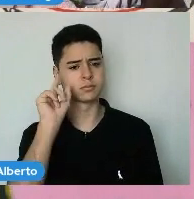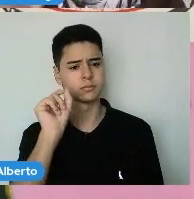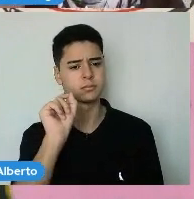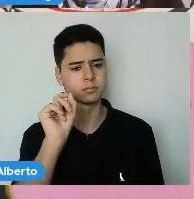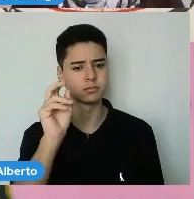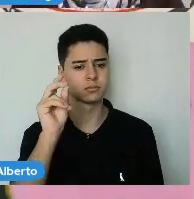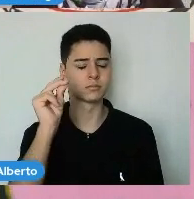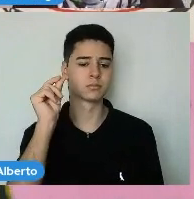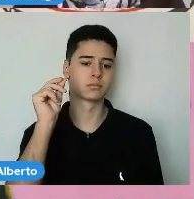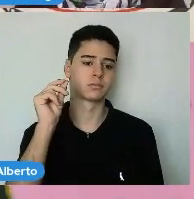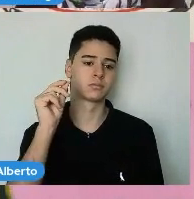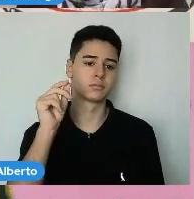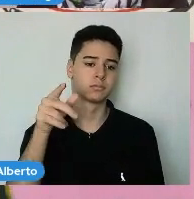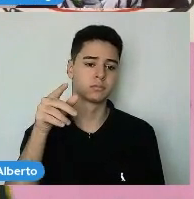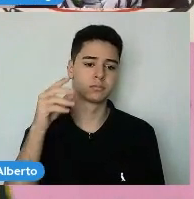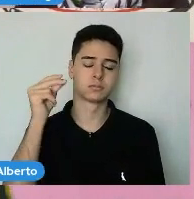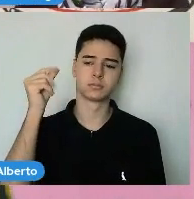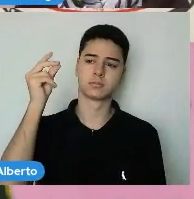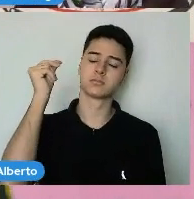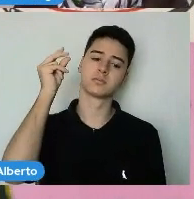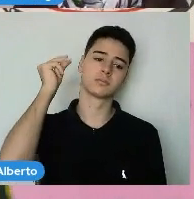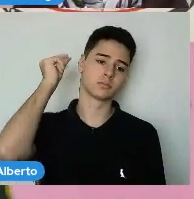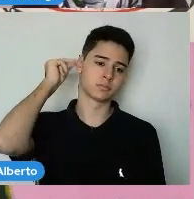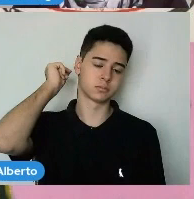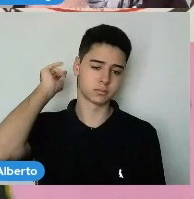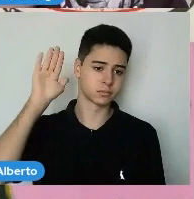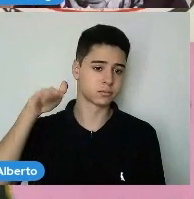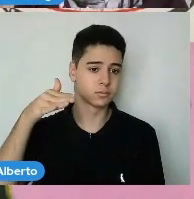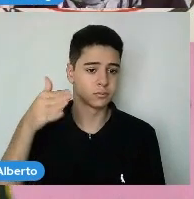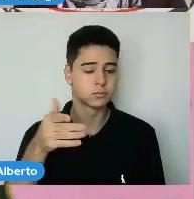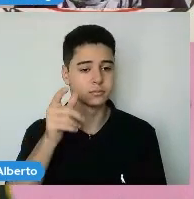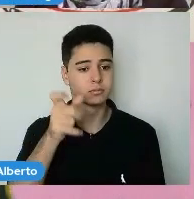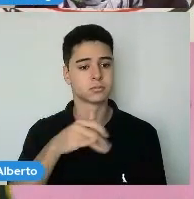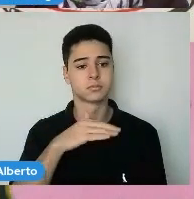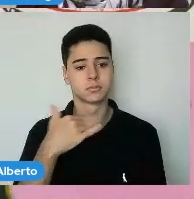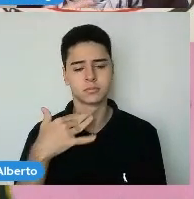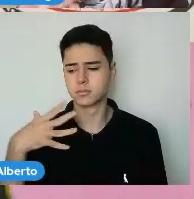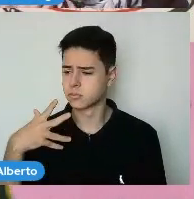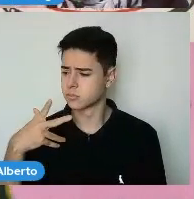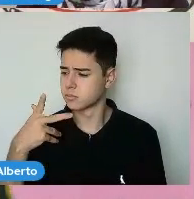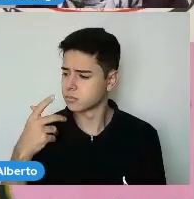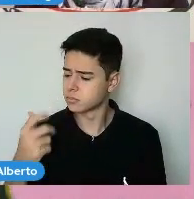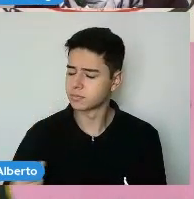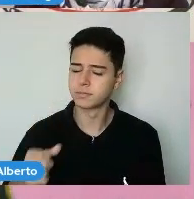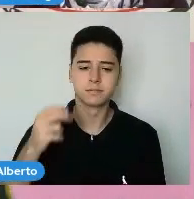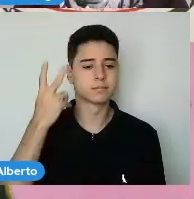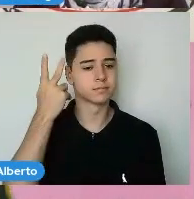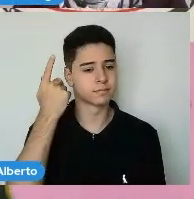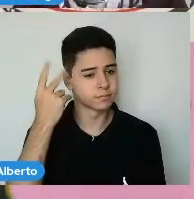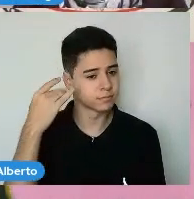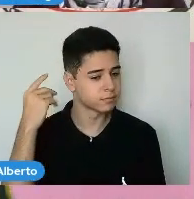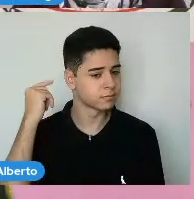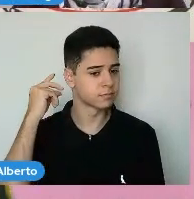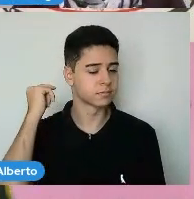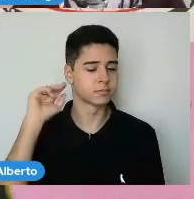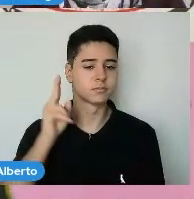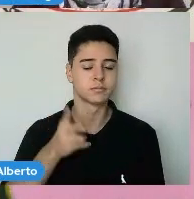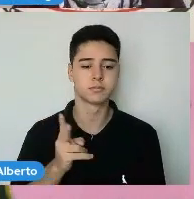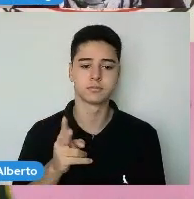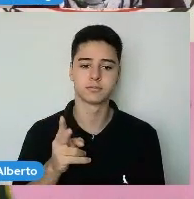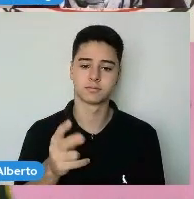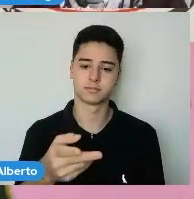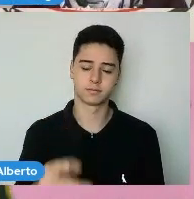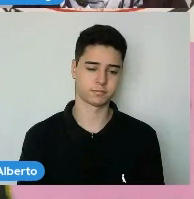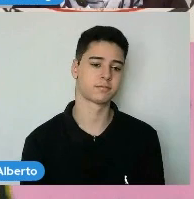das ancestralidades, né, da ritualística envolvida e assim por diante,